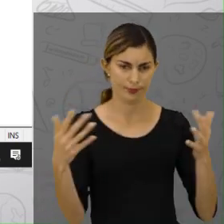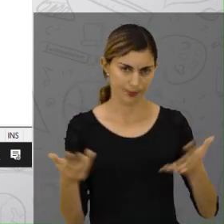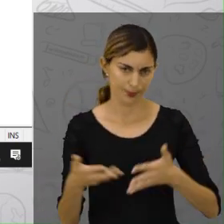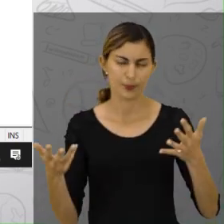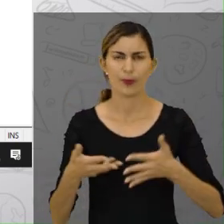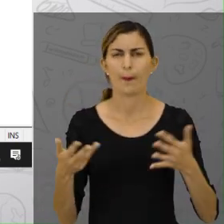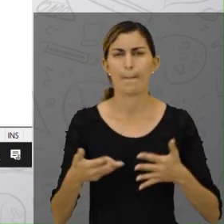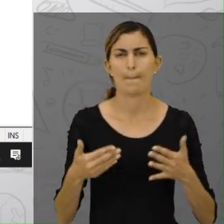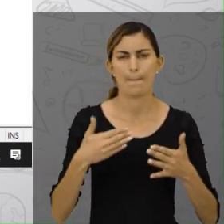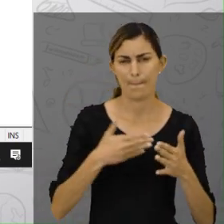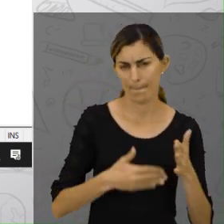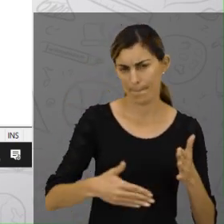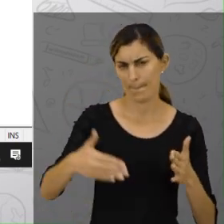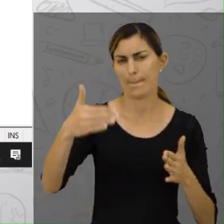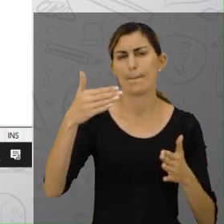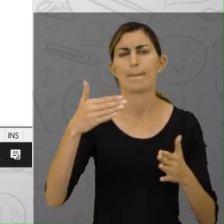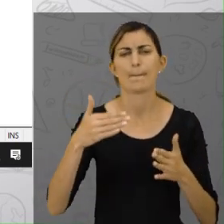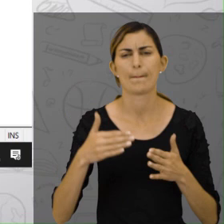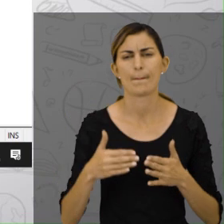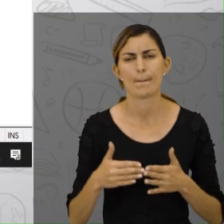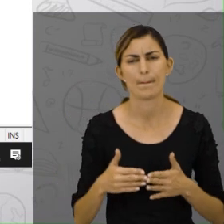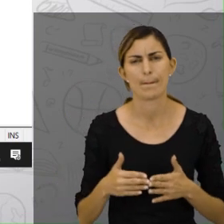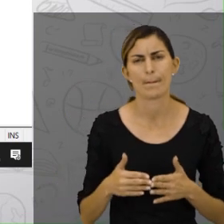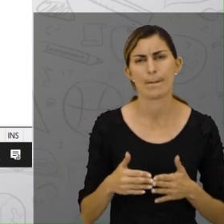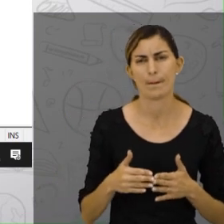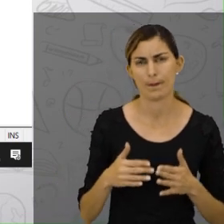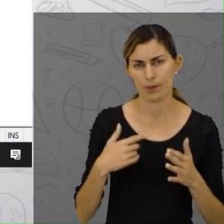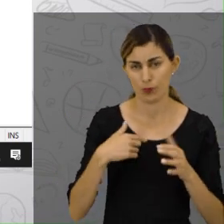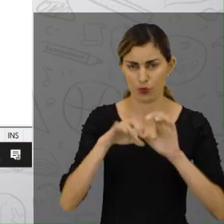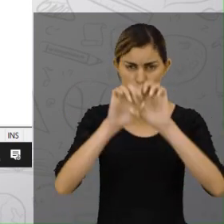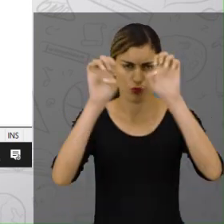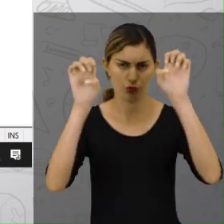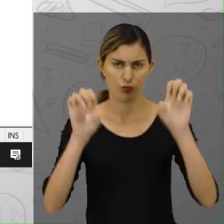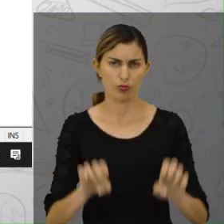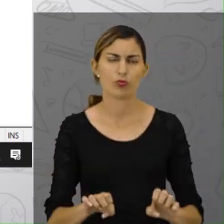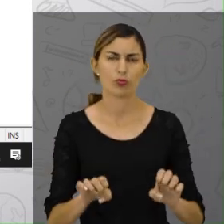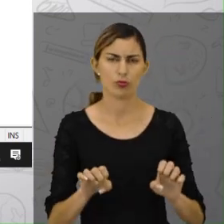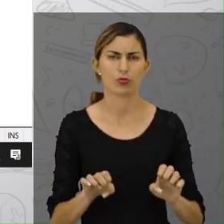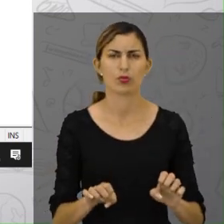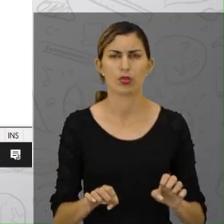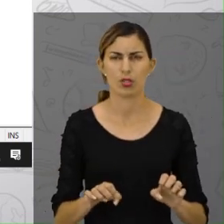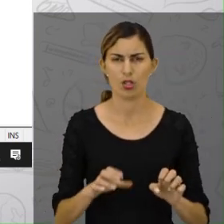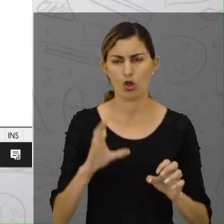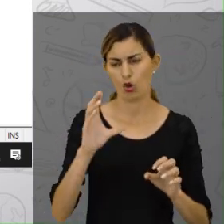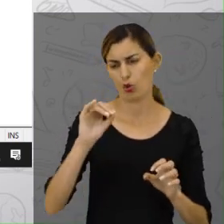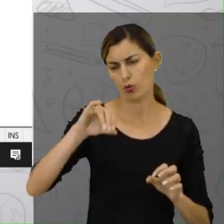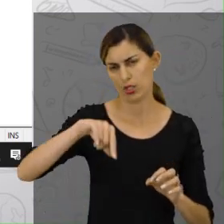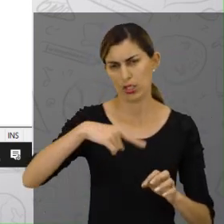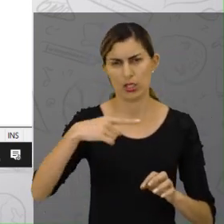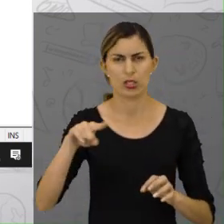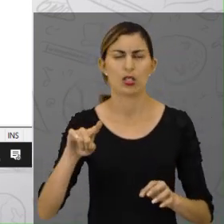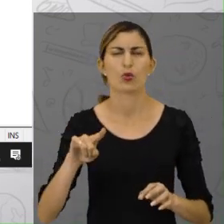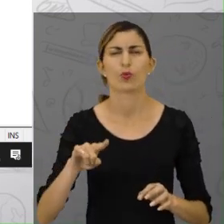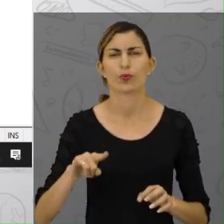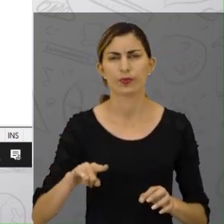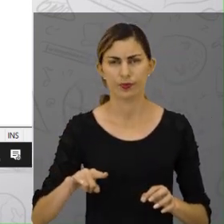Nesse momento, nós vamos passar para uma estrutura de